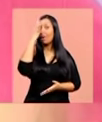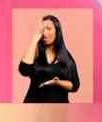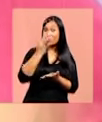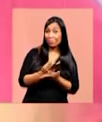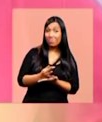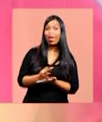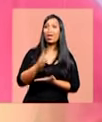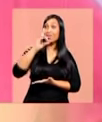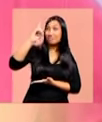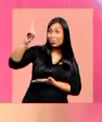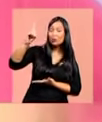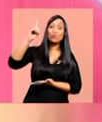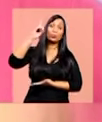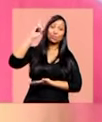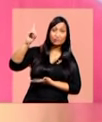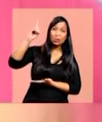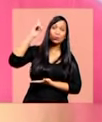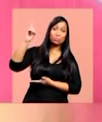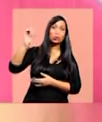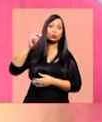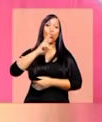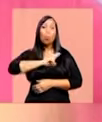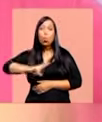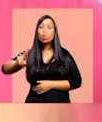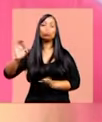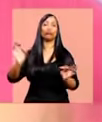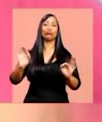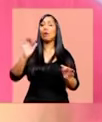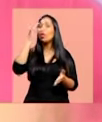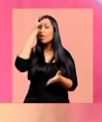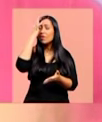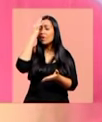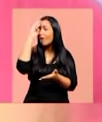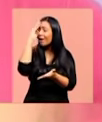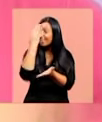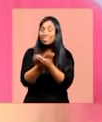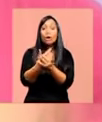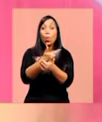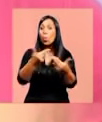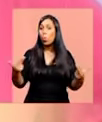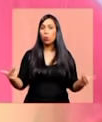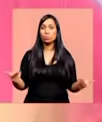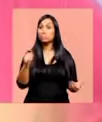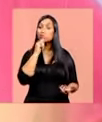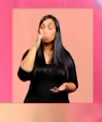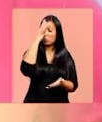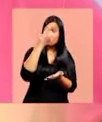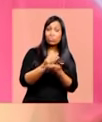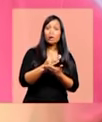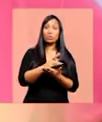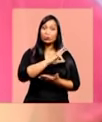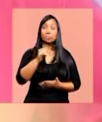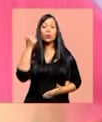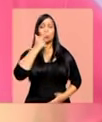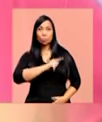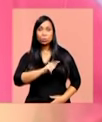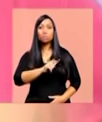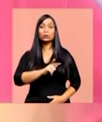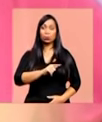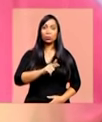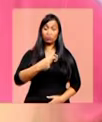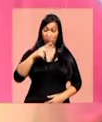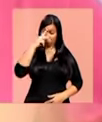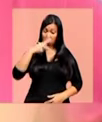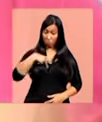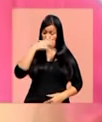não fala fé em Deus, deuses ou qualquer tipo de religião. É fé em qualquer coisa. Então, se você tem fé que você vai sair dessa,